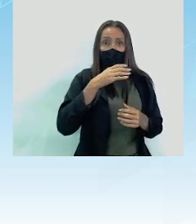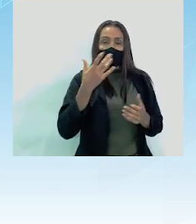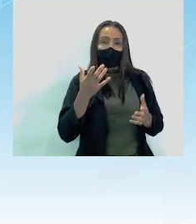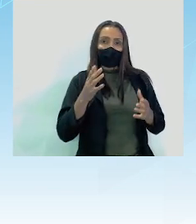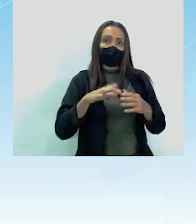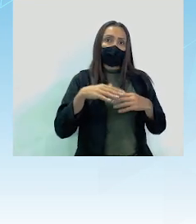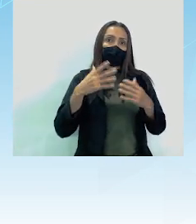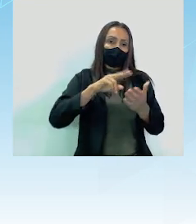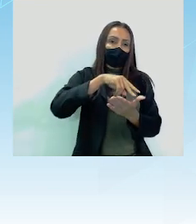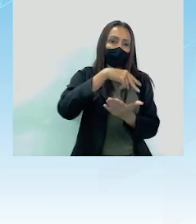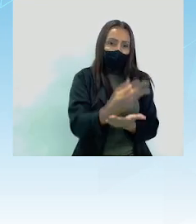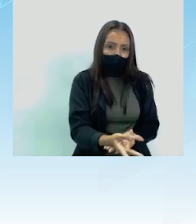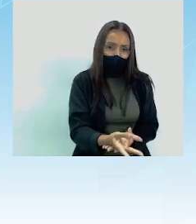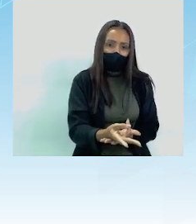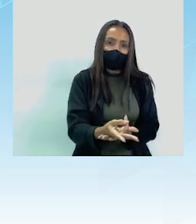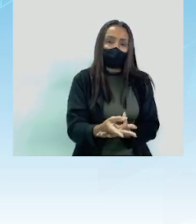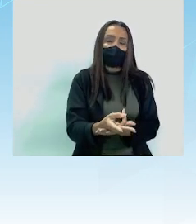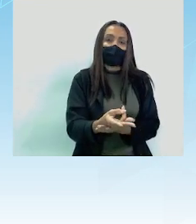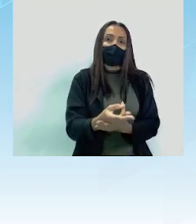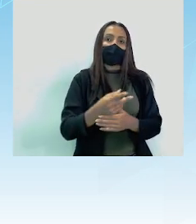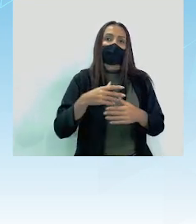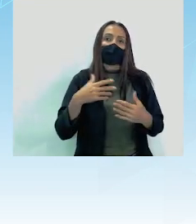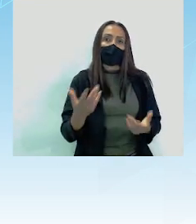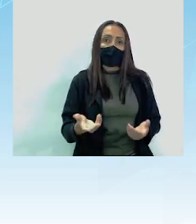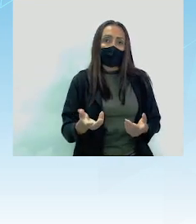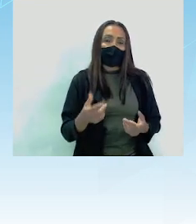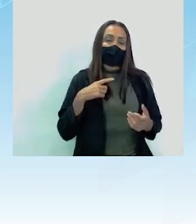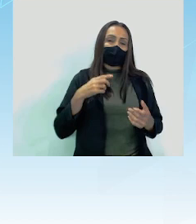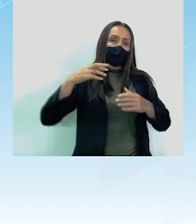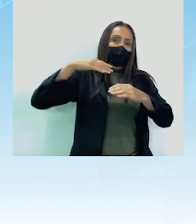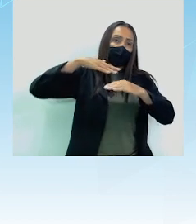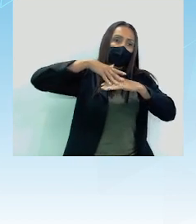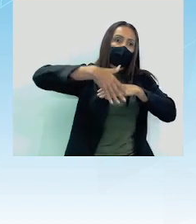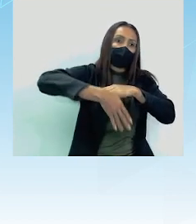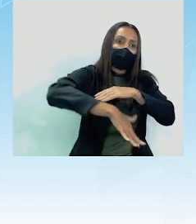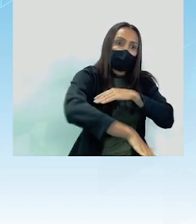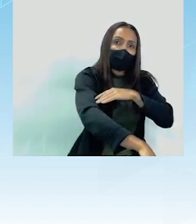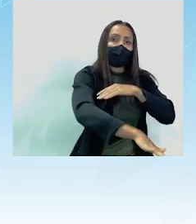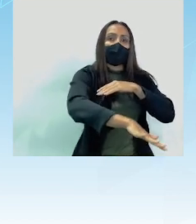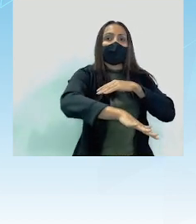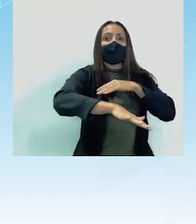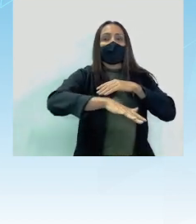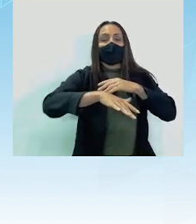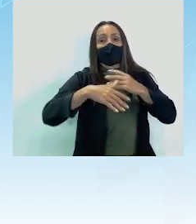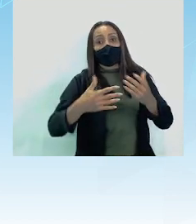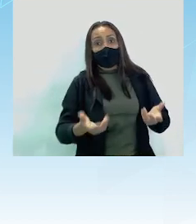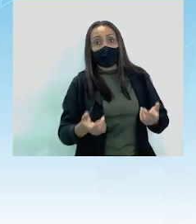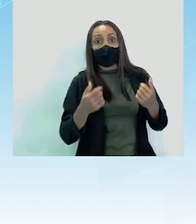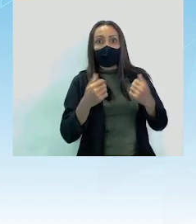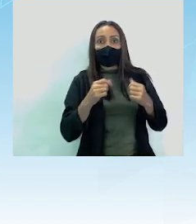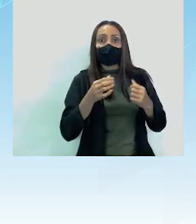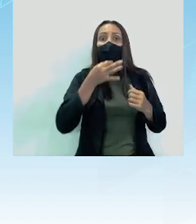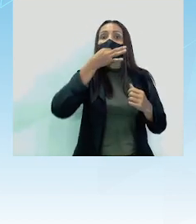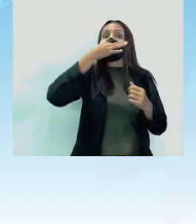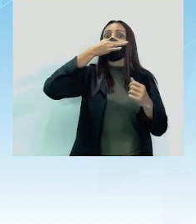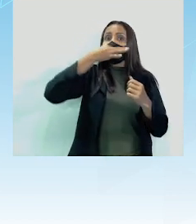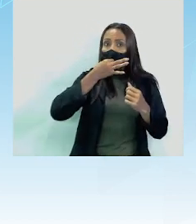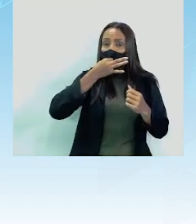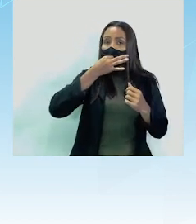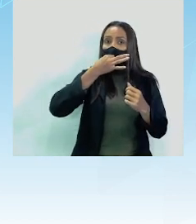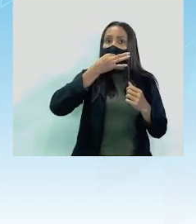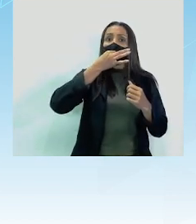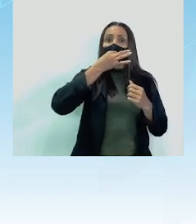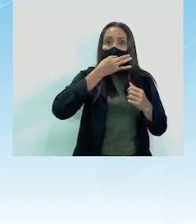e se machuque, né? Muitas vezes você pode escorregar, por exemplo, num morro e descer escorregando e se machucar lá embaixo. Então, através do